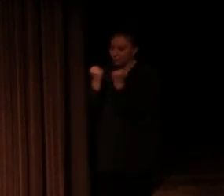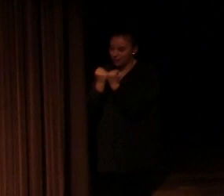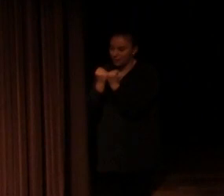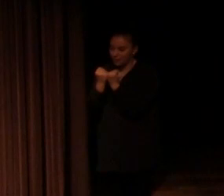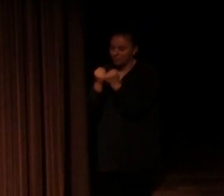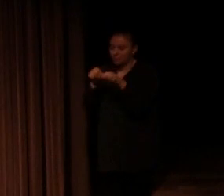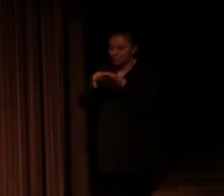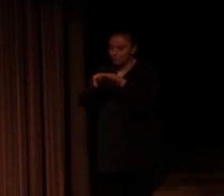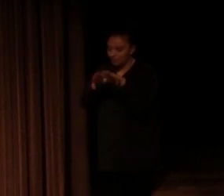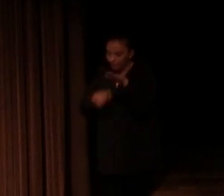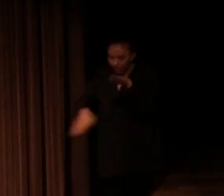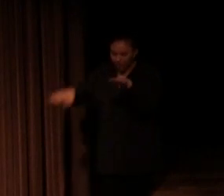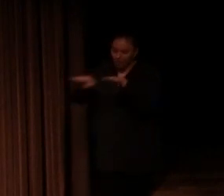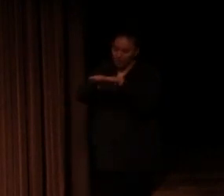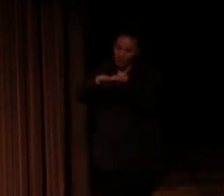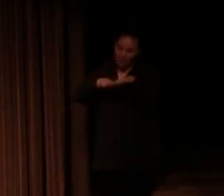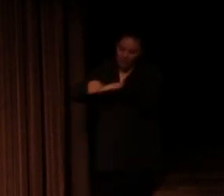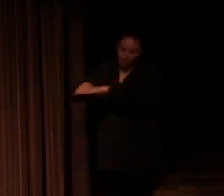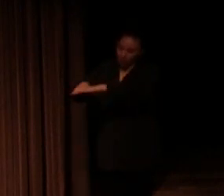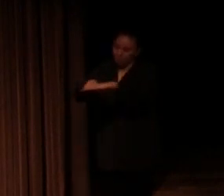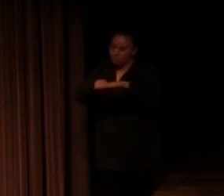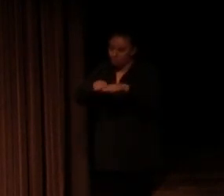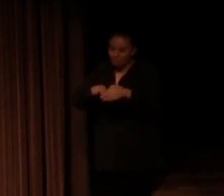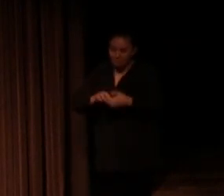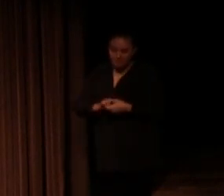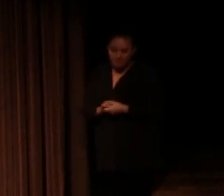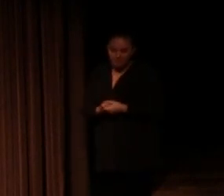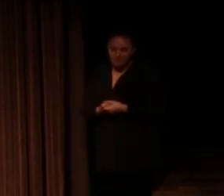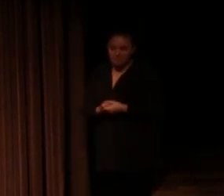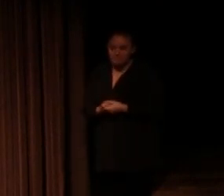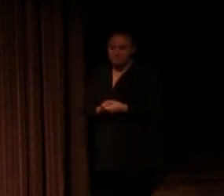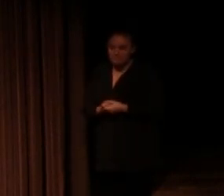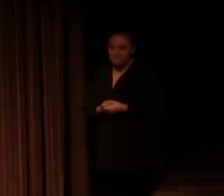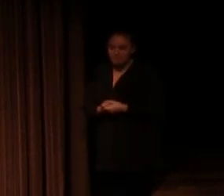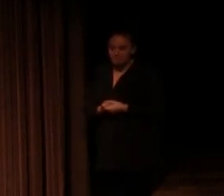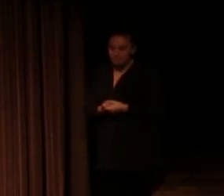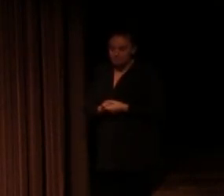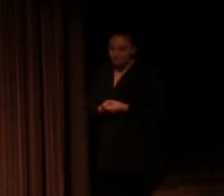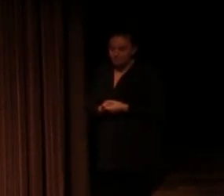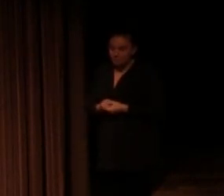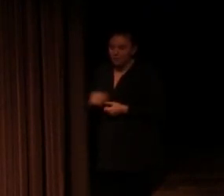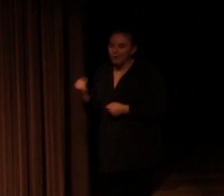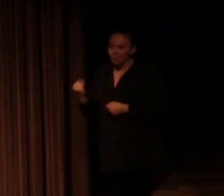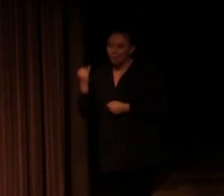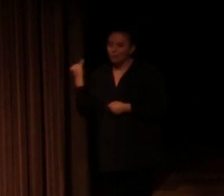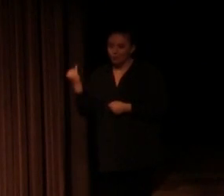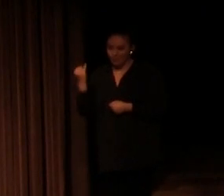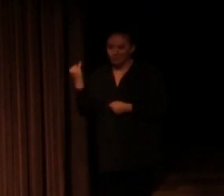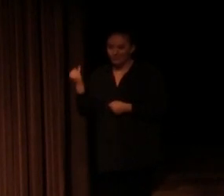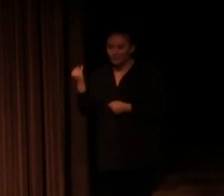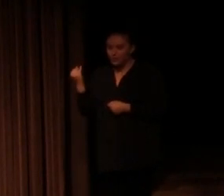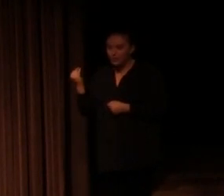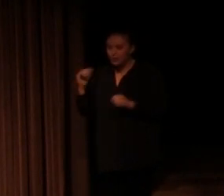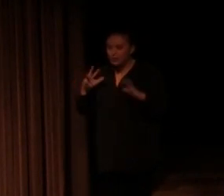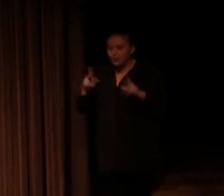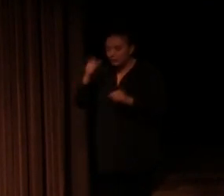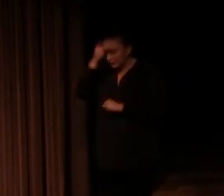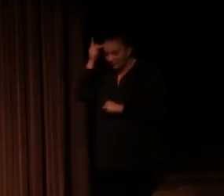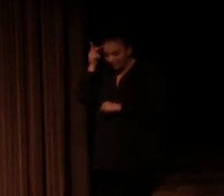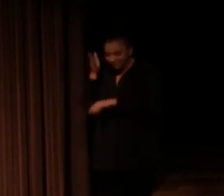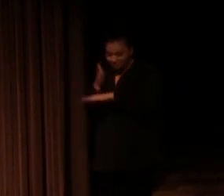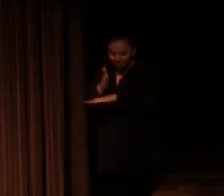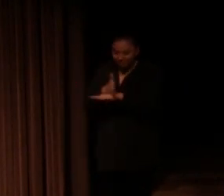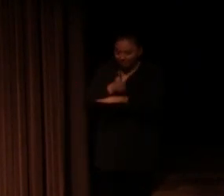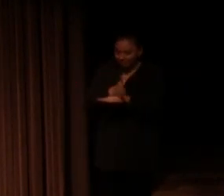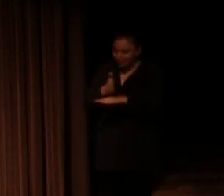aqui foi muito bem dito da importância de que ninguém fique para trás nós vivemos numa sociedade